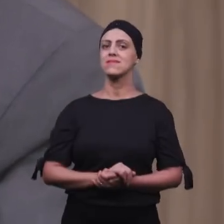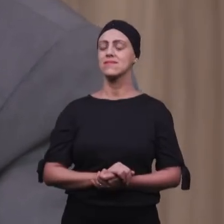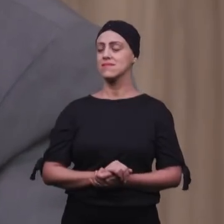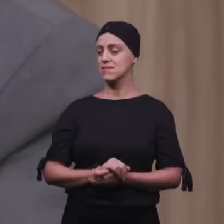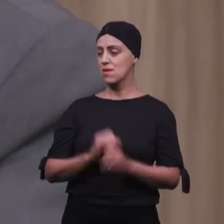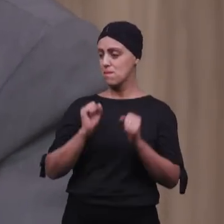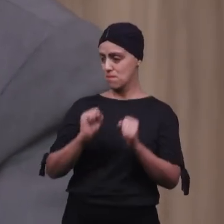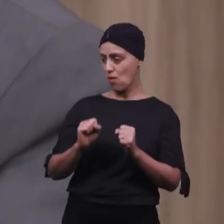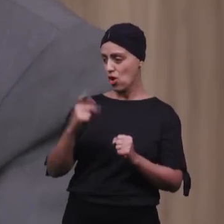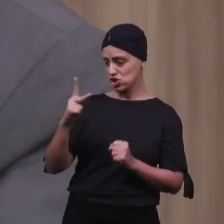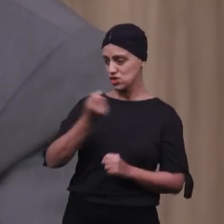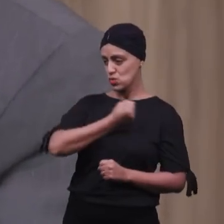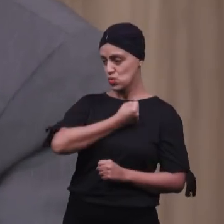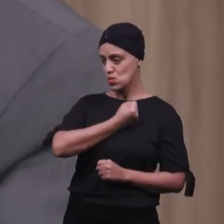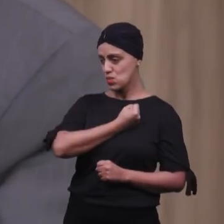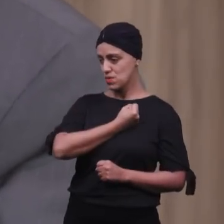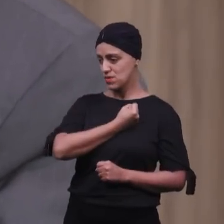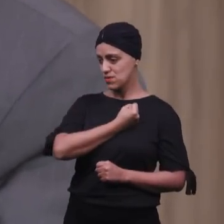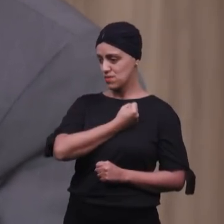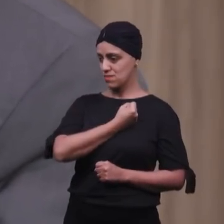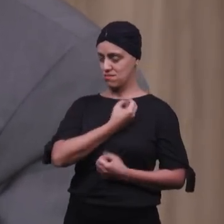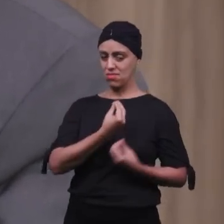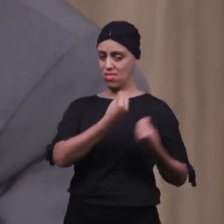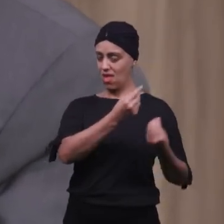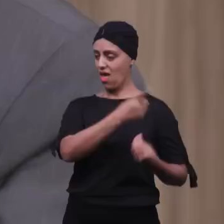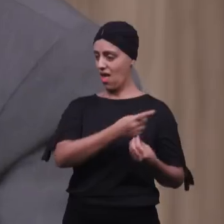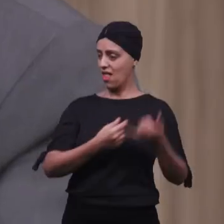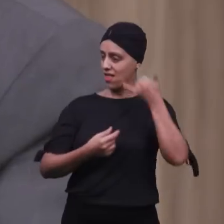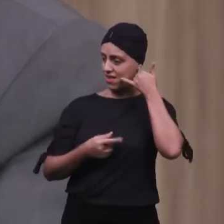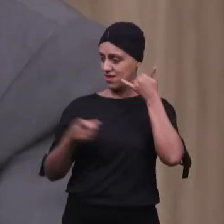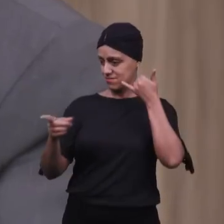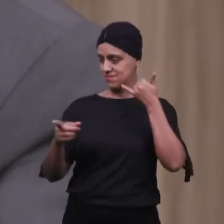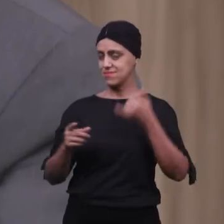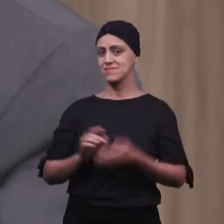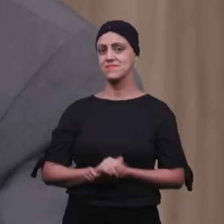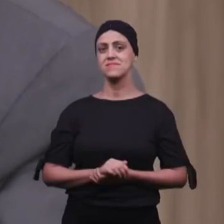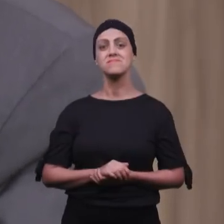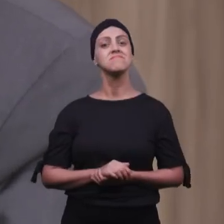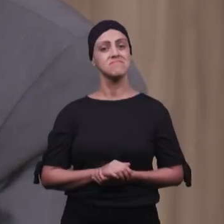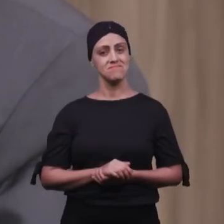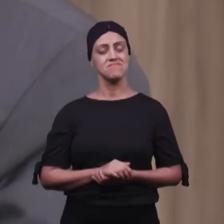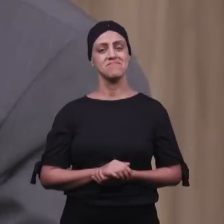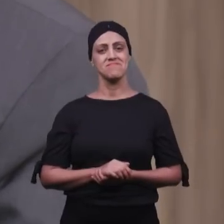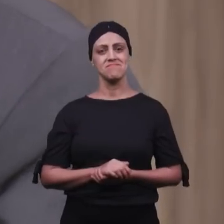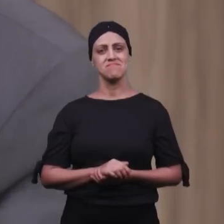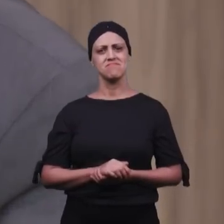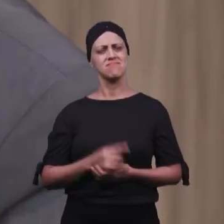dar o telefone do senhor para ela entrar em contato com o senhor. E a minha